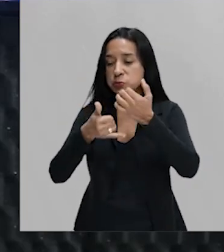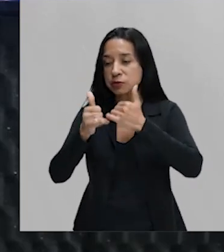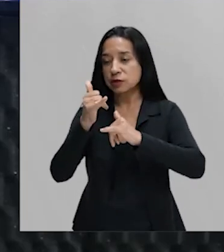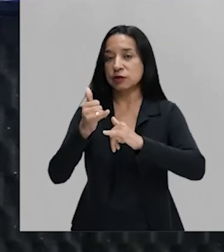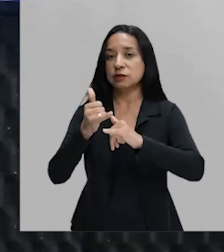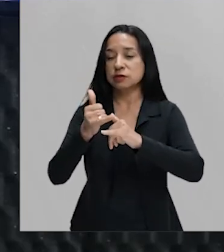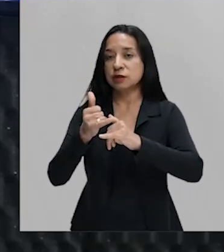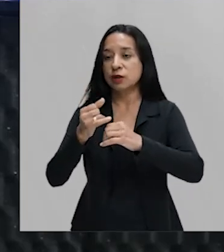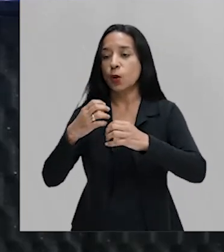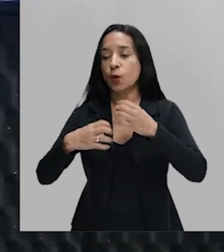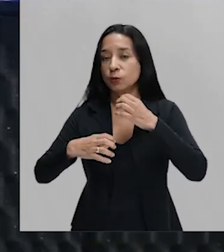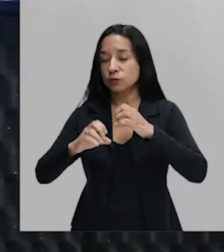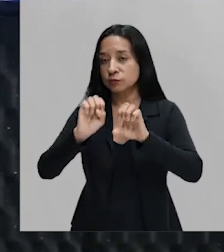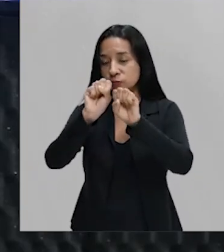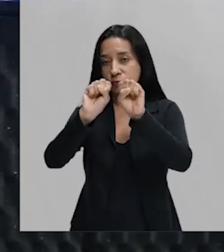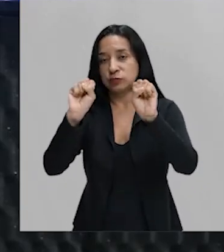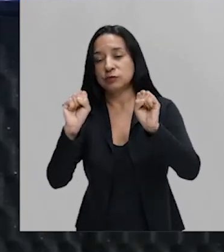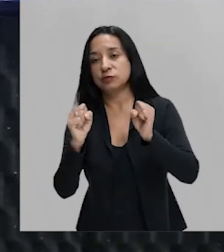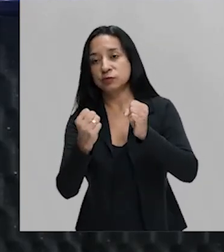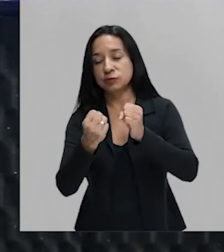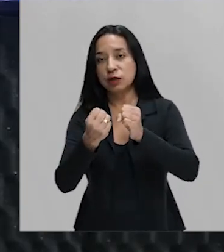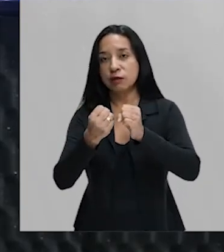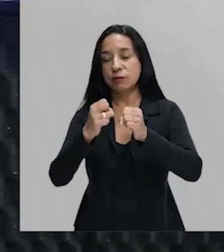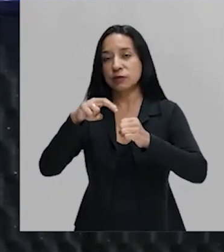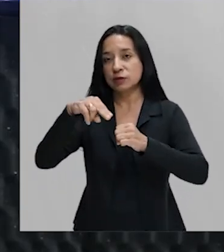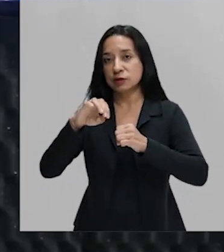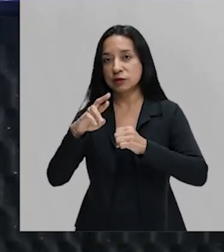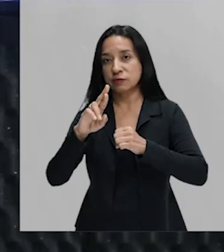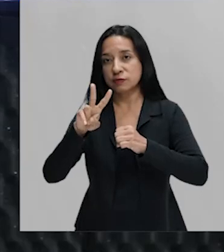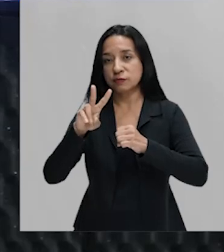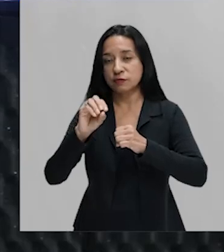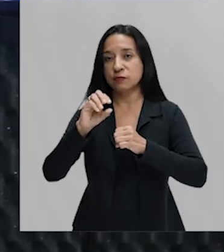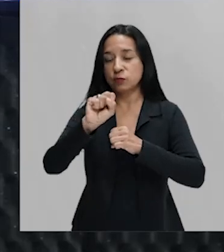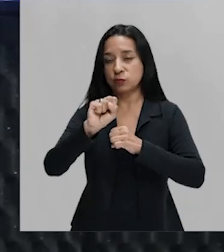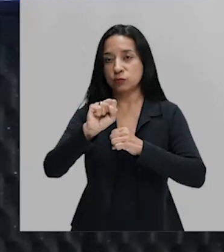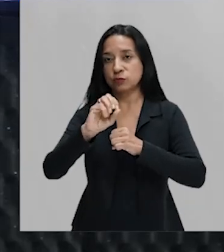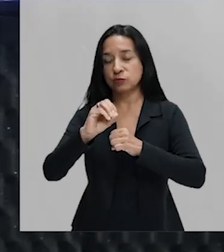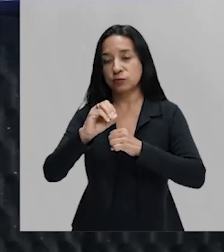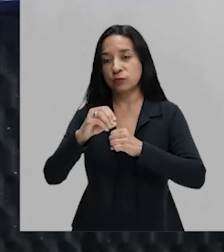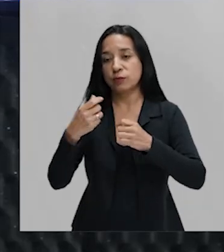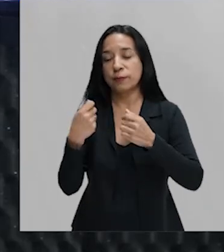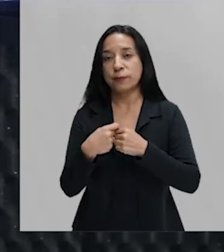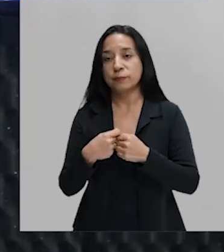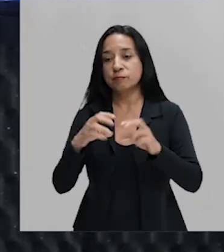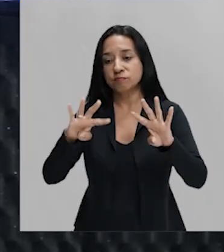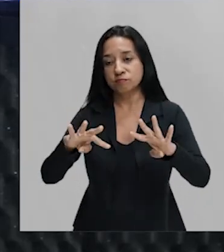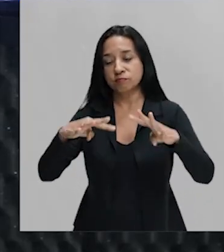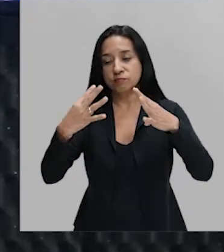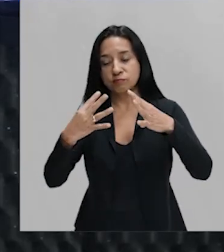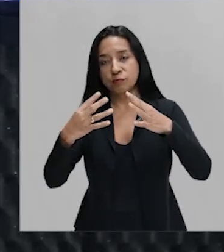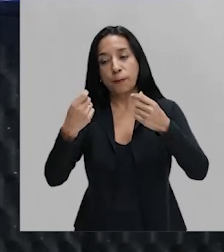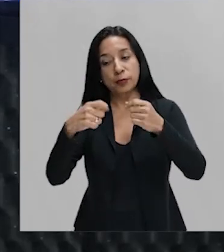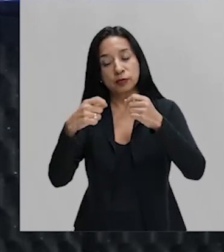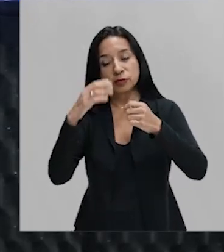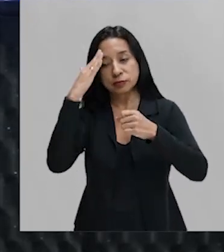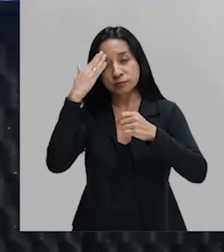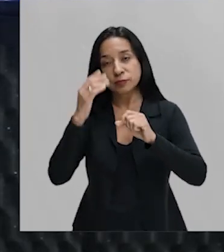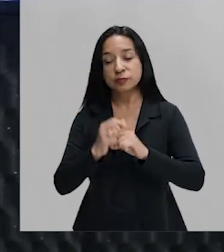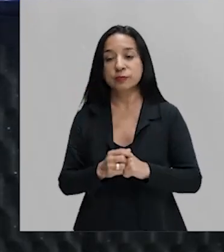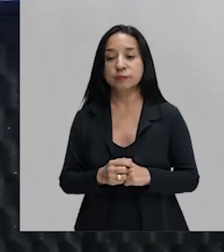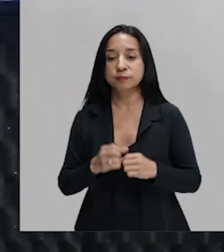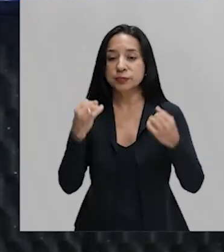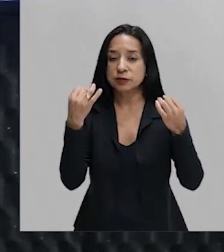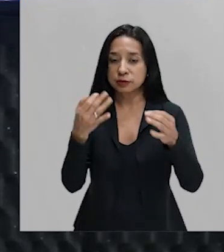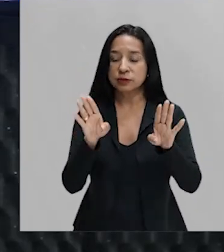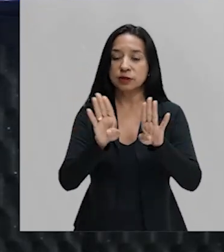sistema nervoso. Então prestem bastante atenção, porque a gente precisa ficar ligado nisso aqui. E aí eu vou falar para